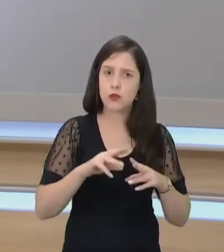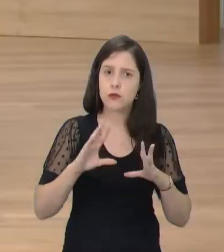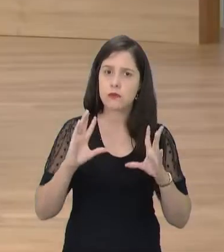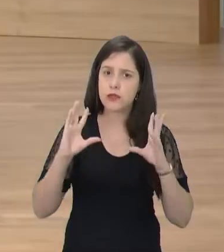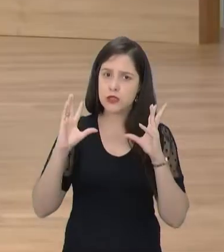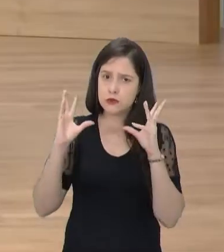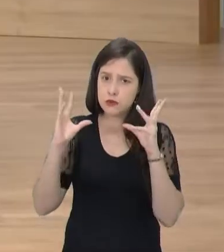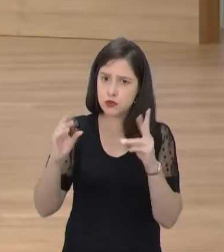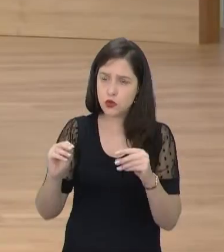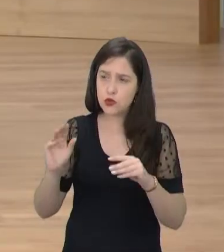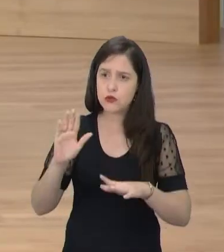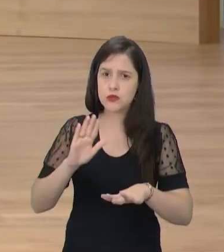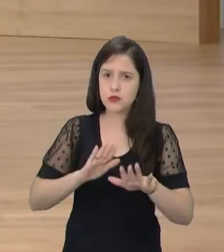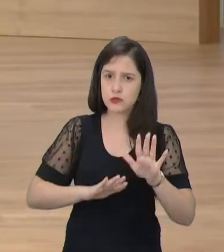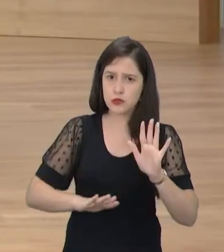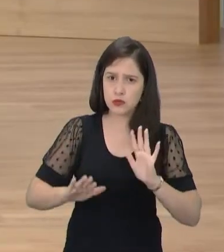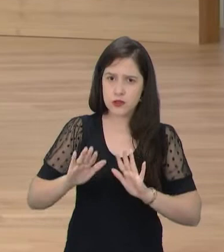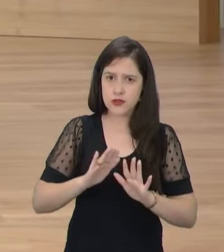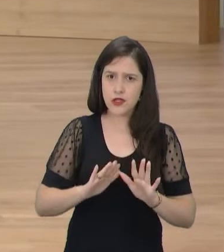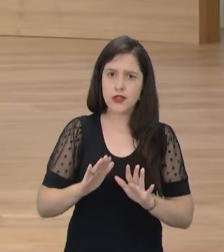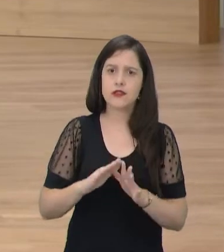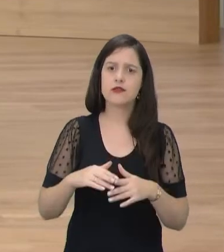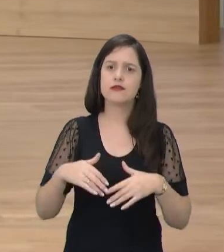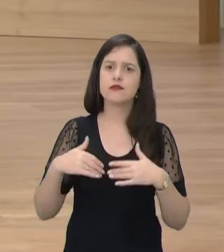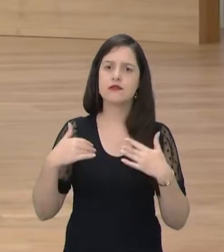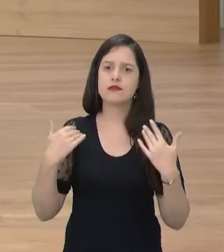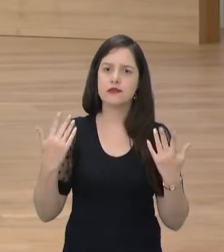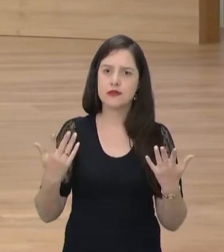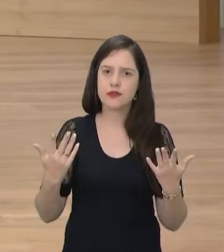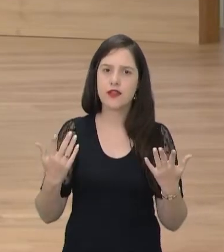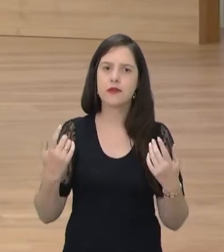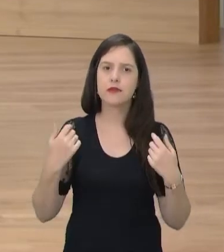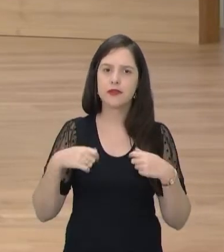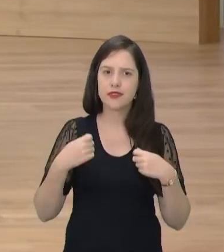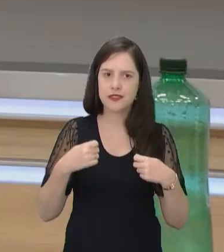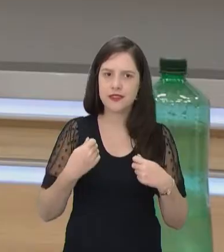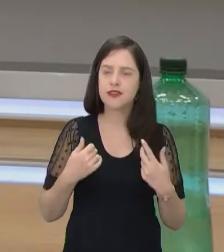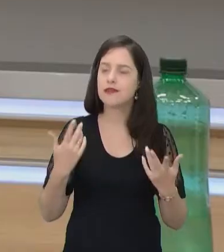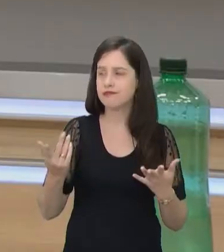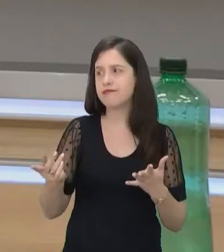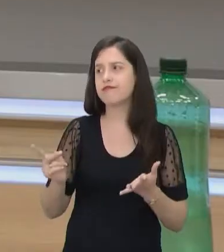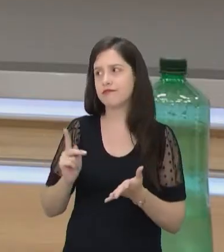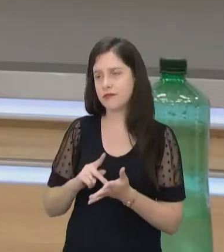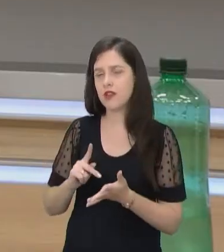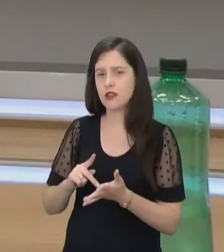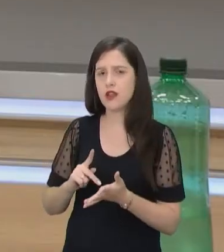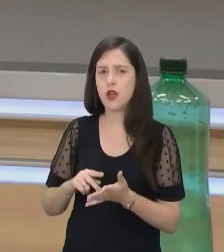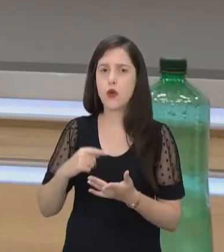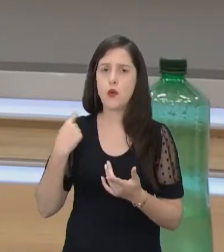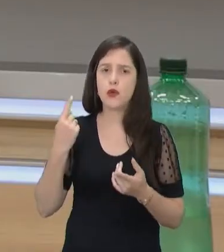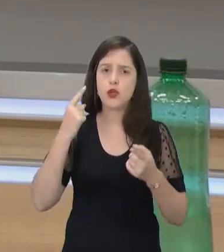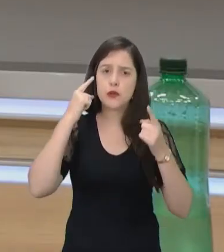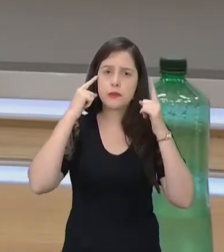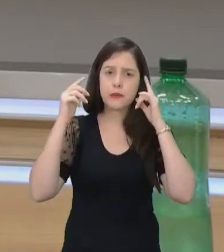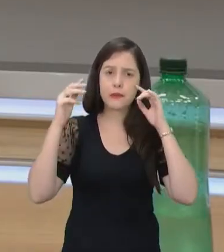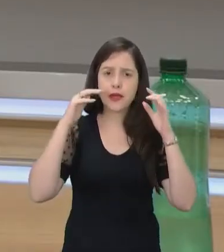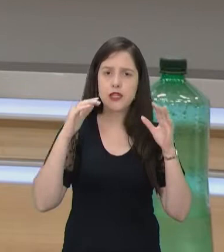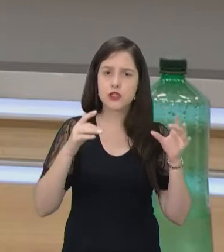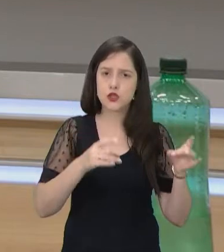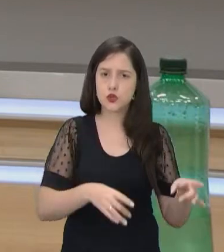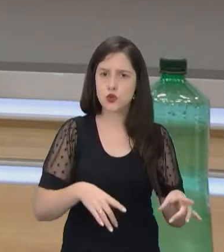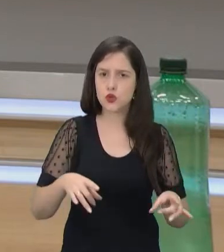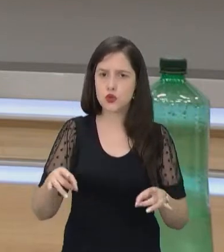um pouco melhor onde são esses lugares, né? O que são esses lugares? Por favor. Quando a gente pensa em lixão, a gente pensa na forma